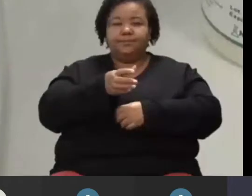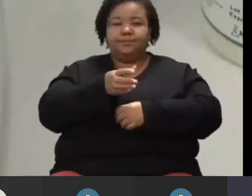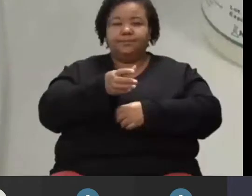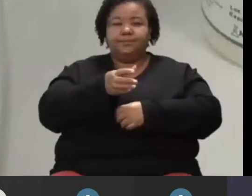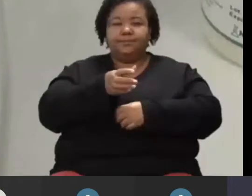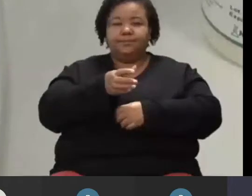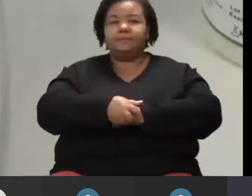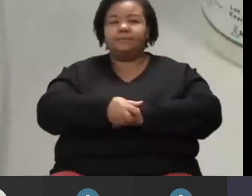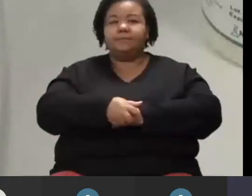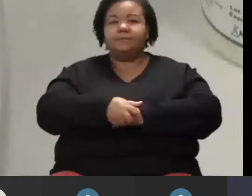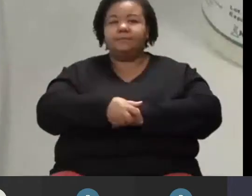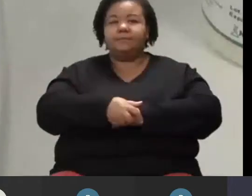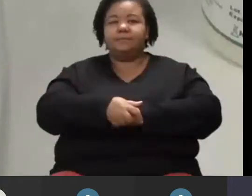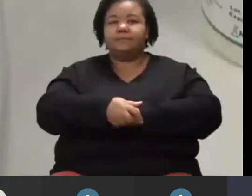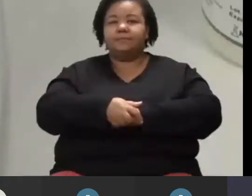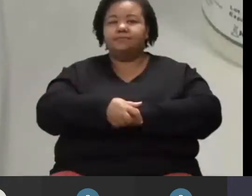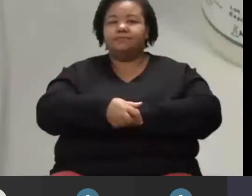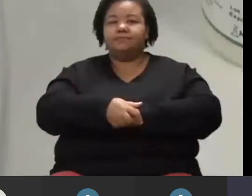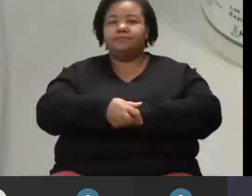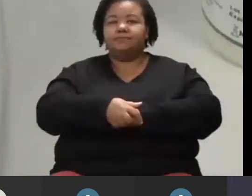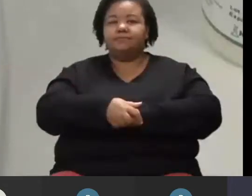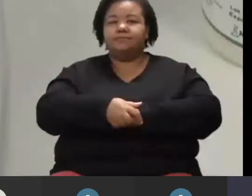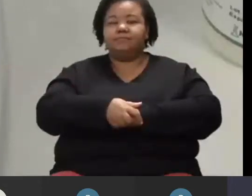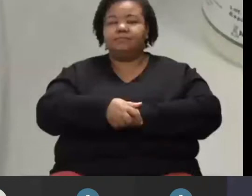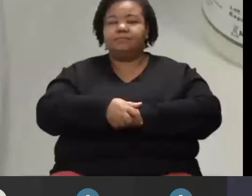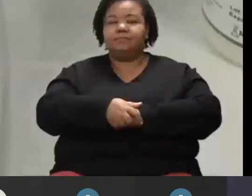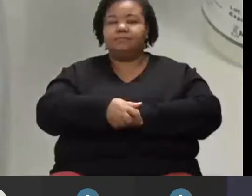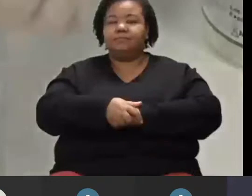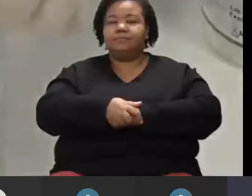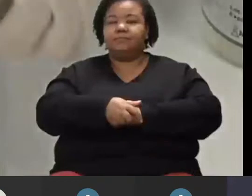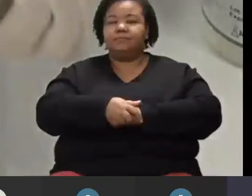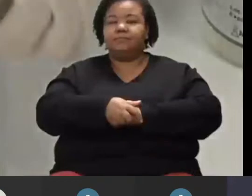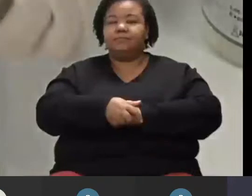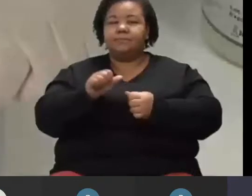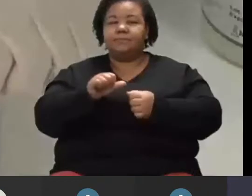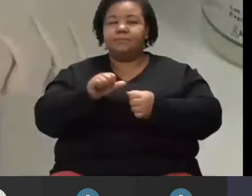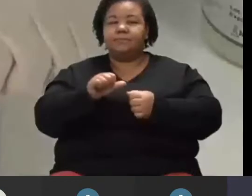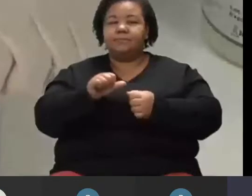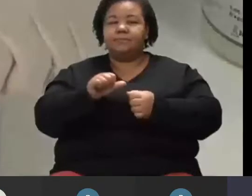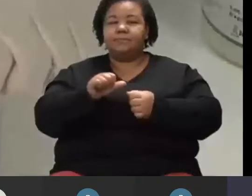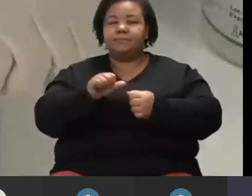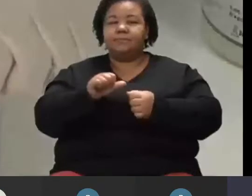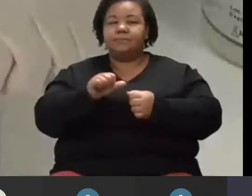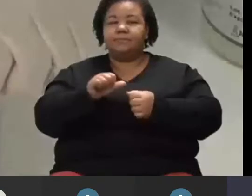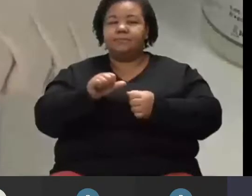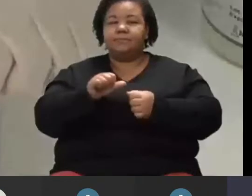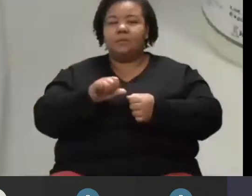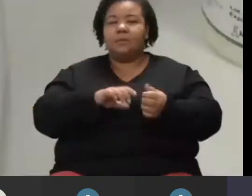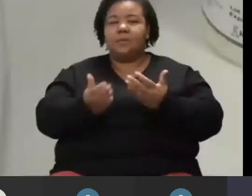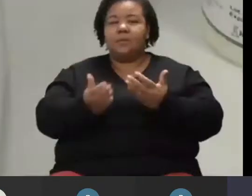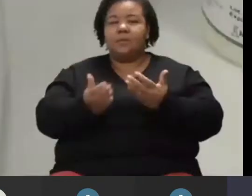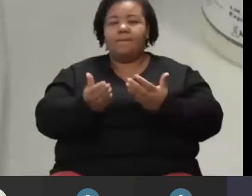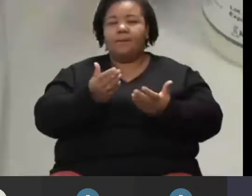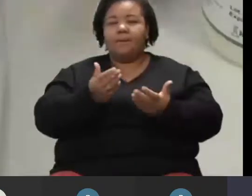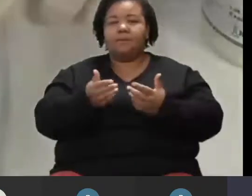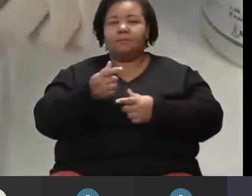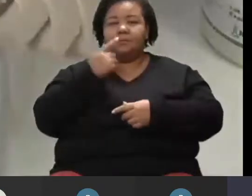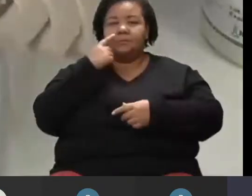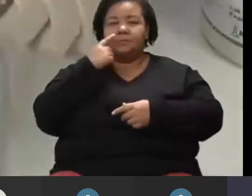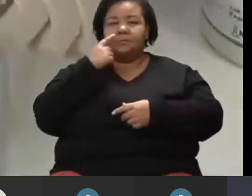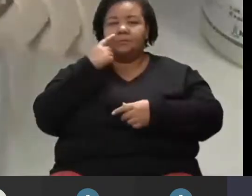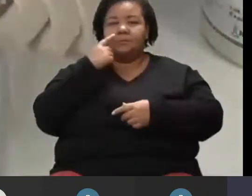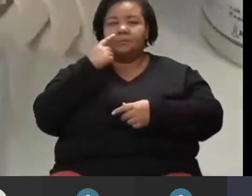vai tarar a balança. Por que você precisa tarar a balança? Porque ela tem um peso, que ela está pesando ali, aquele Erlenmeyer,